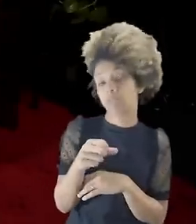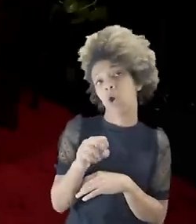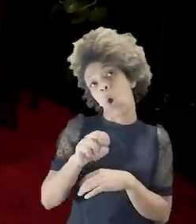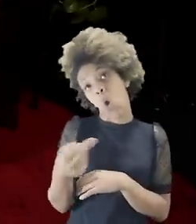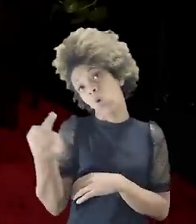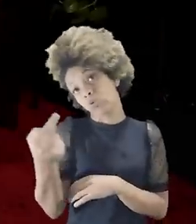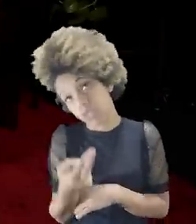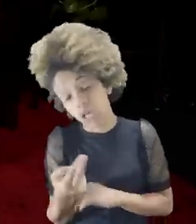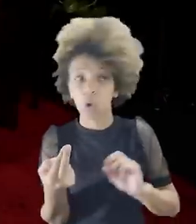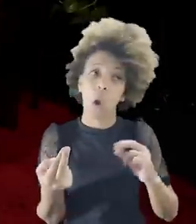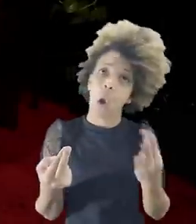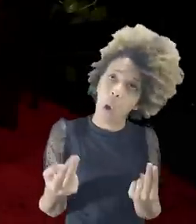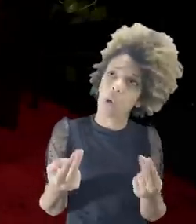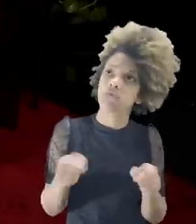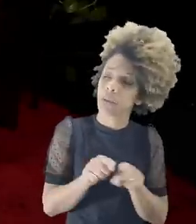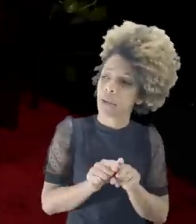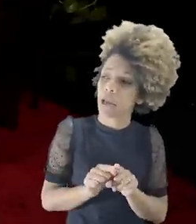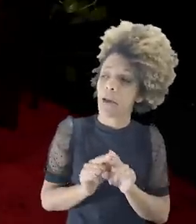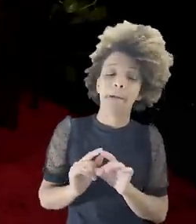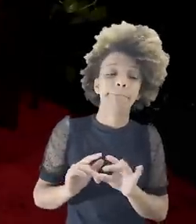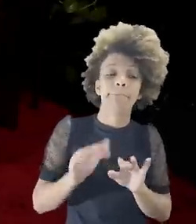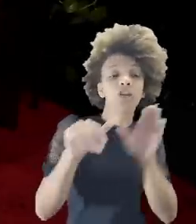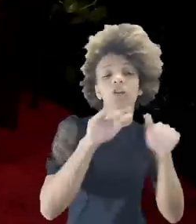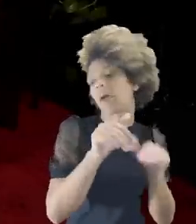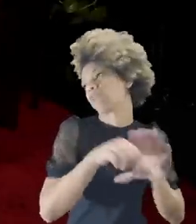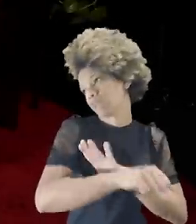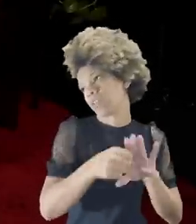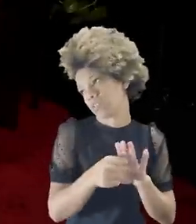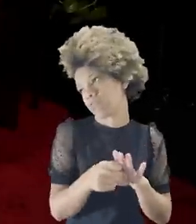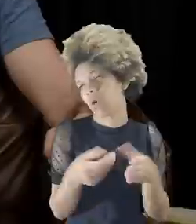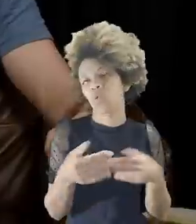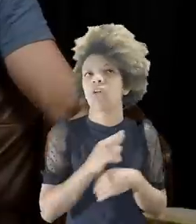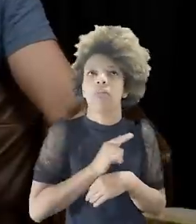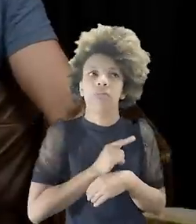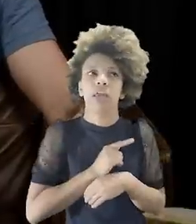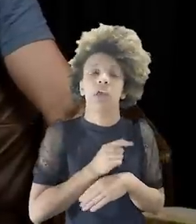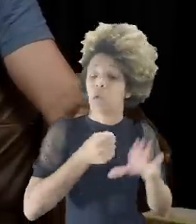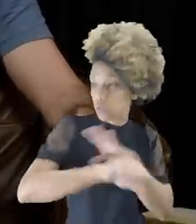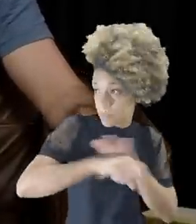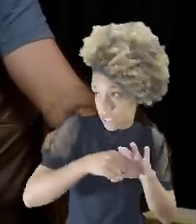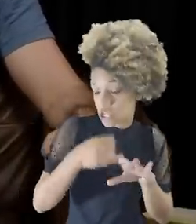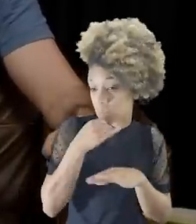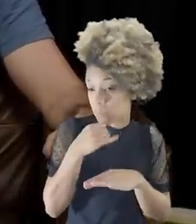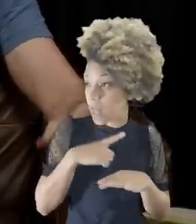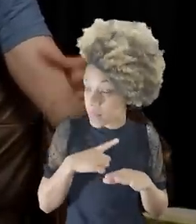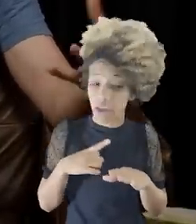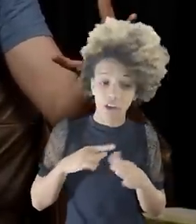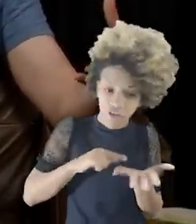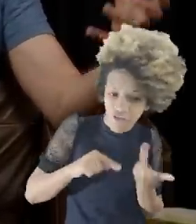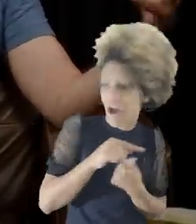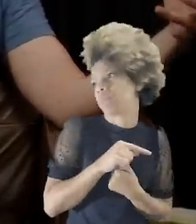ou resultado ou eventualmente até para formar jogadores né hoje você citou Pinheiros o Pinheiros e Paulistano no basquete eles formam bastante jogadores